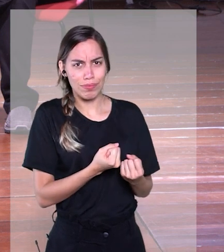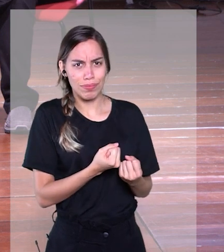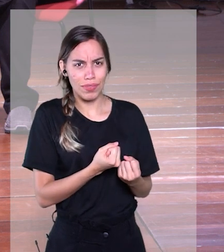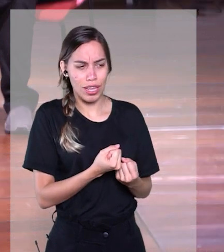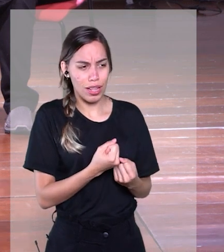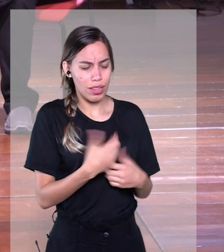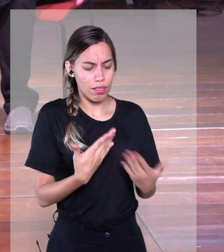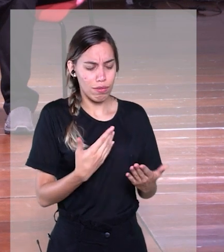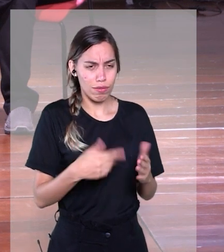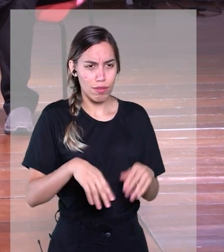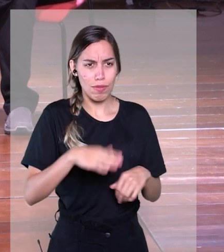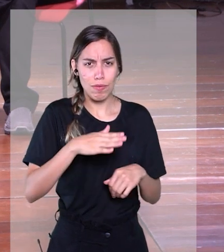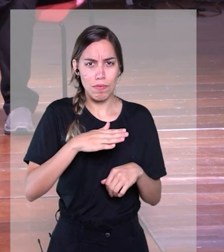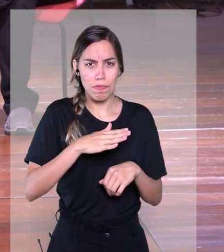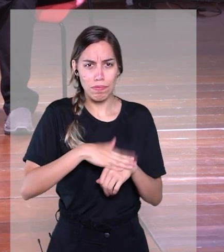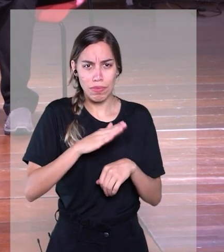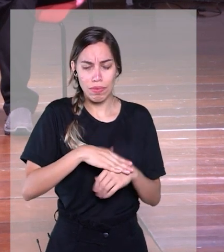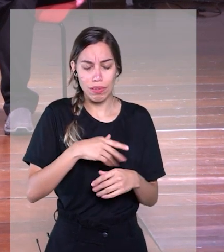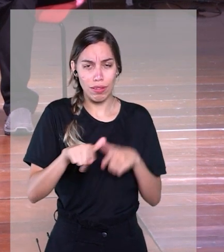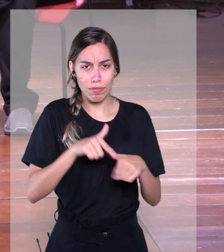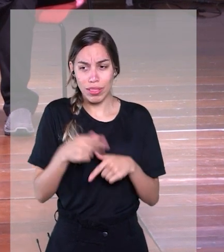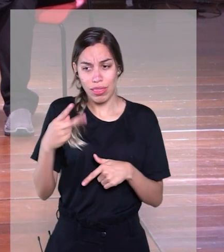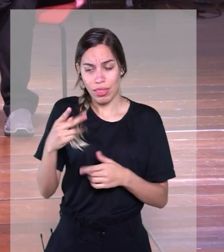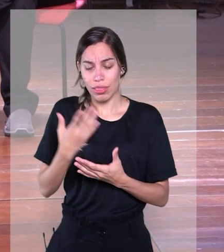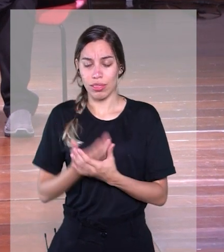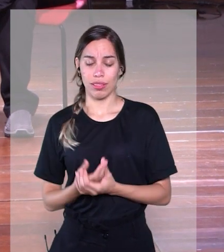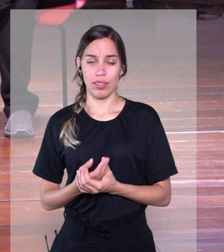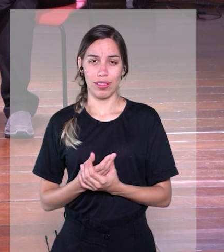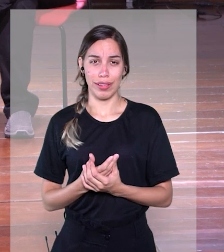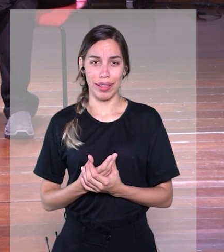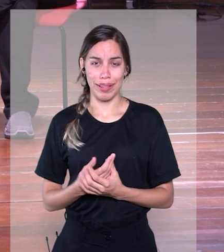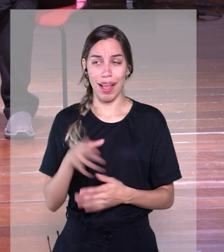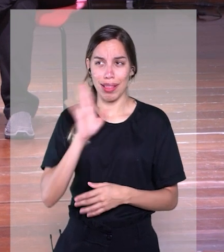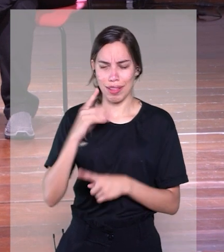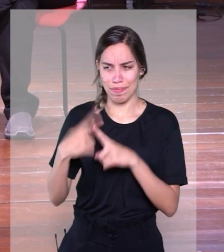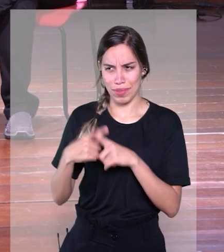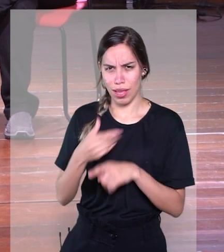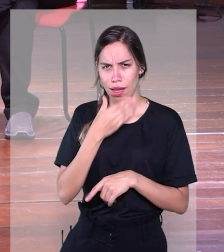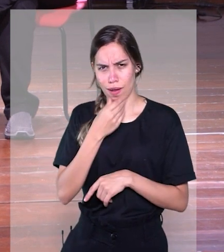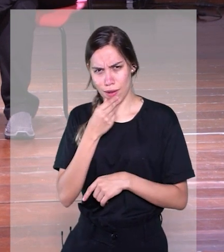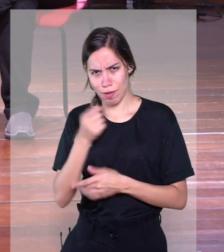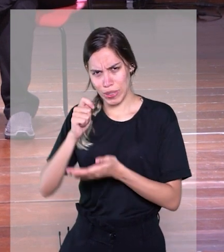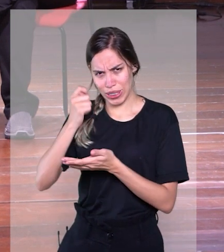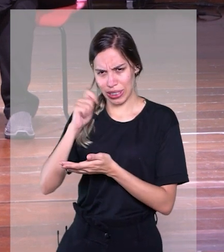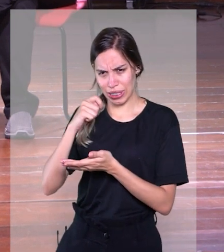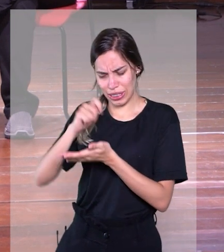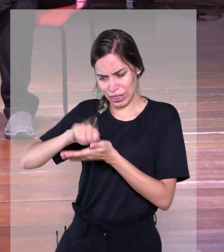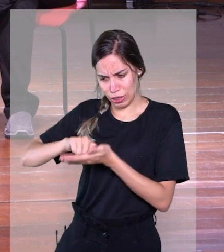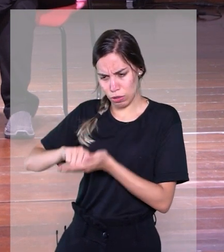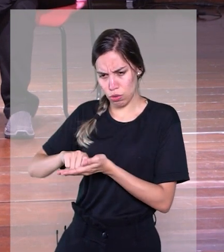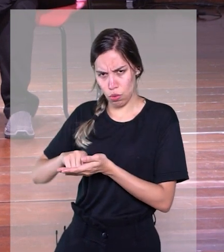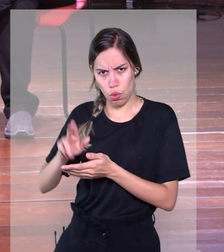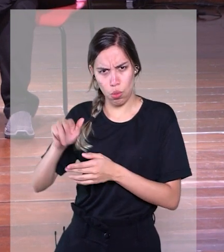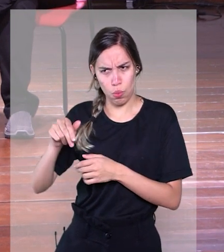obra dele, no próprio trabalho dele. Há uma curiosidade, porque o Carlos foi um escritor que nunca saiu do escritório, ele